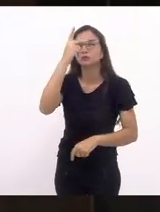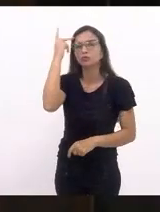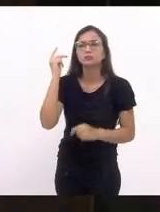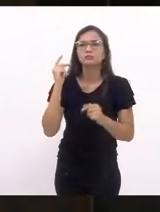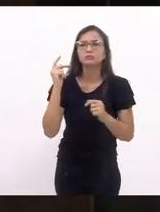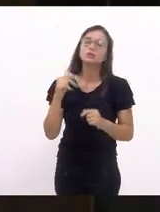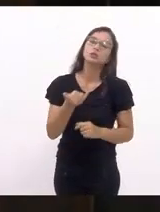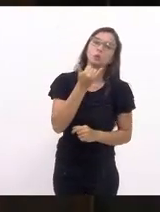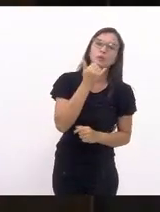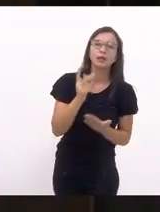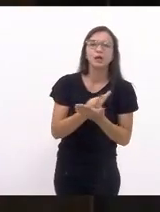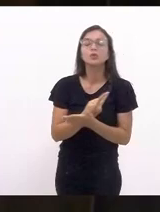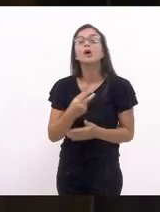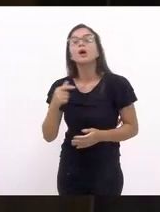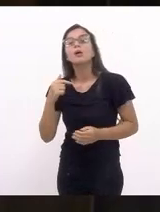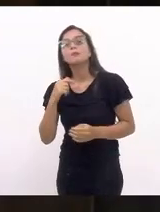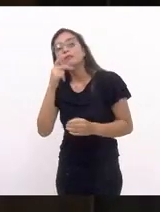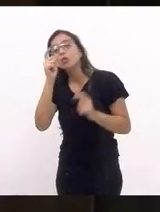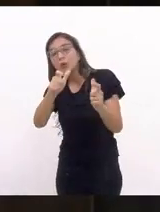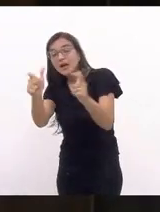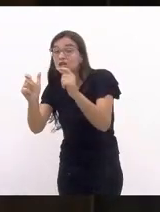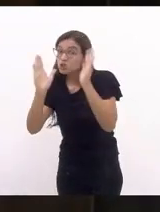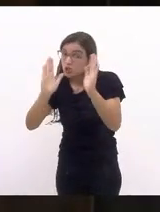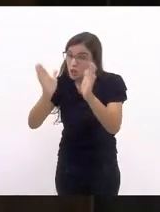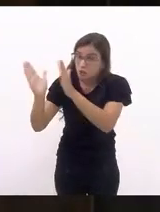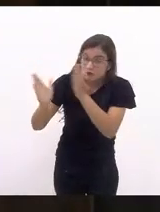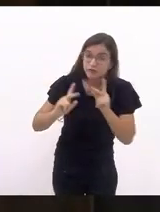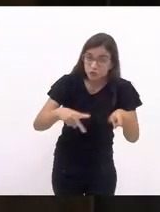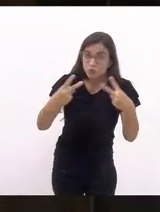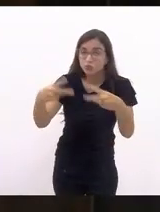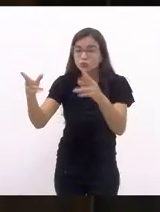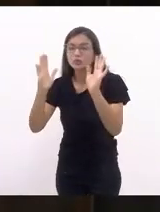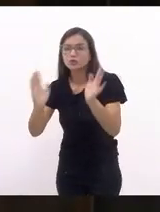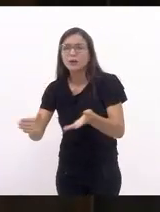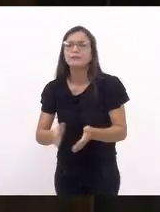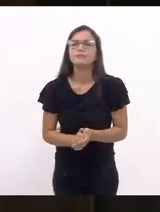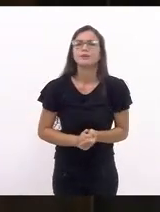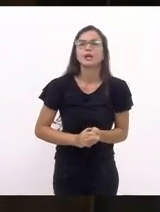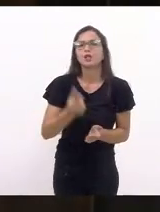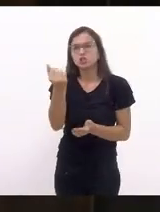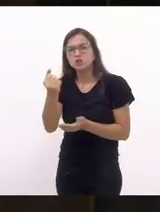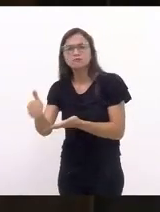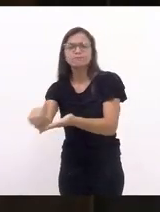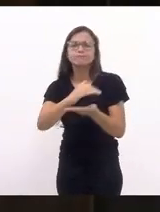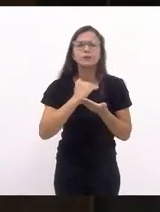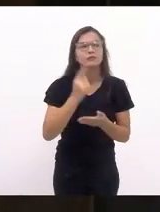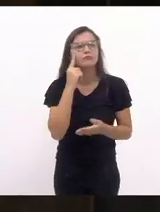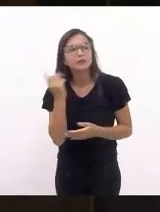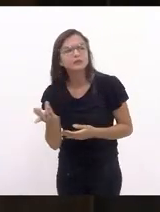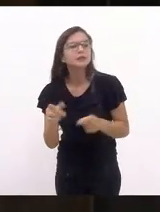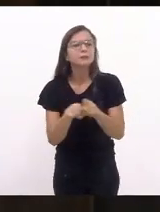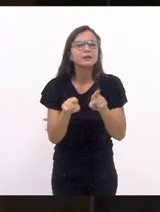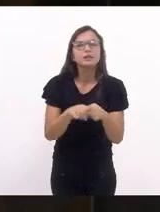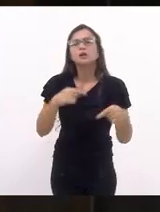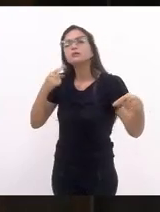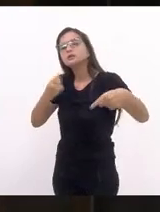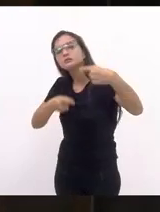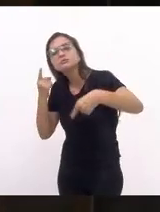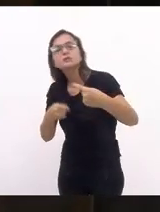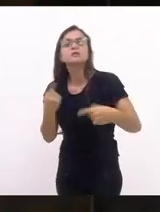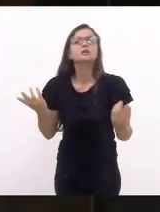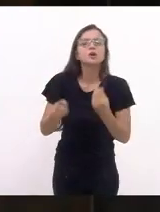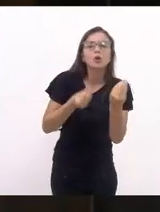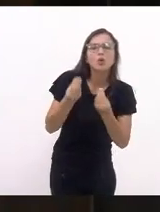locais já visitados apresentando assim e para se debater os principais desafios e potencialidades das regiões